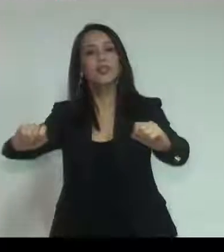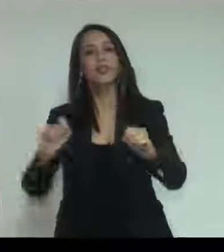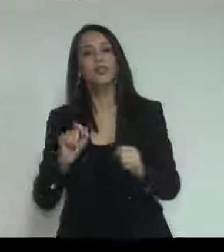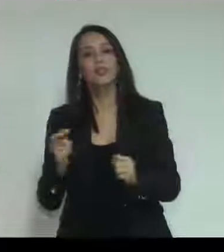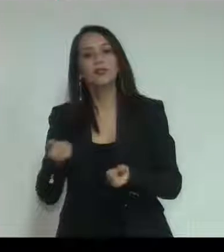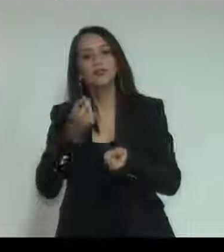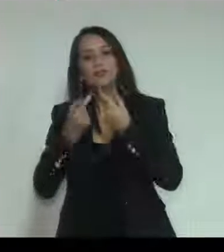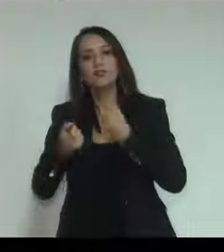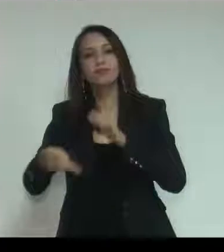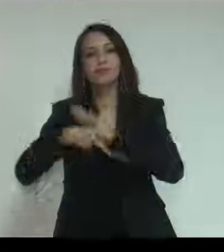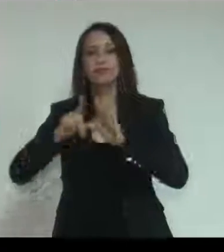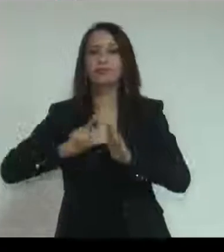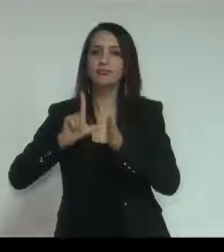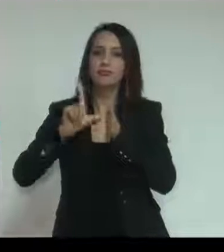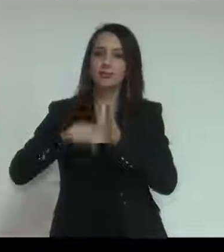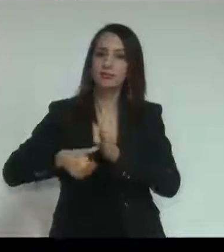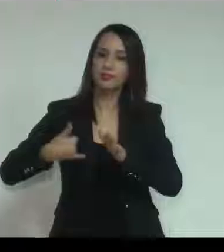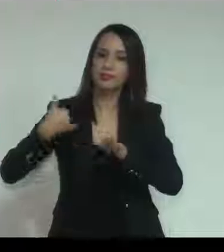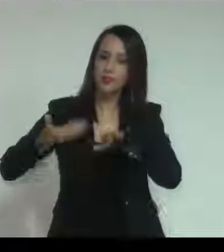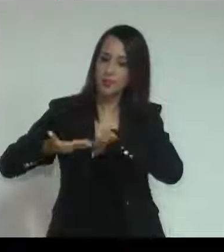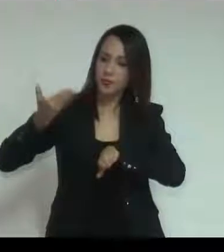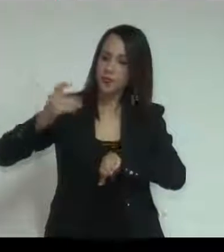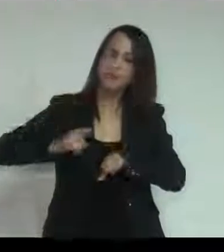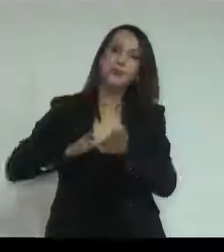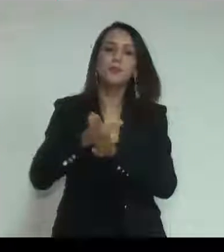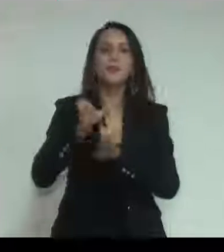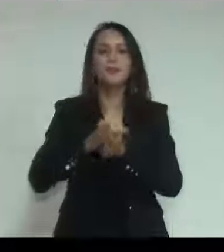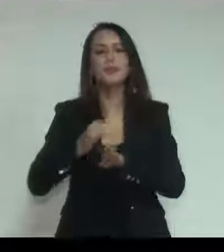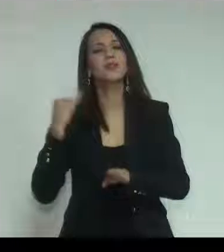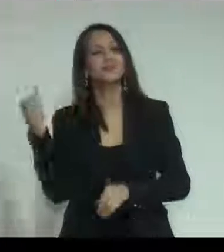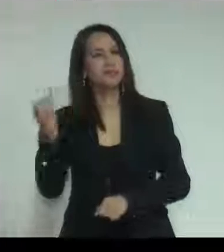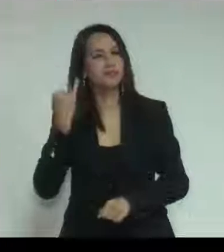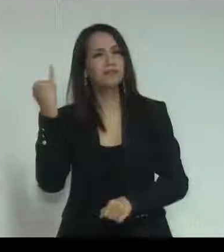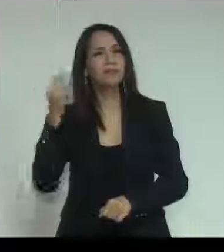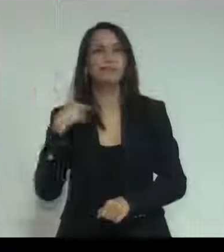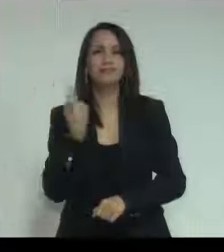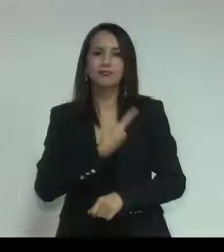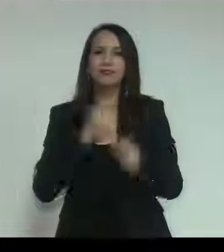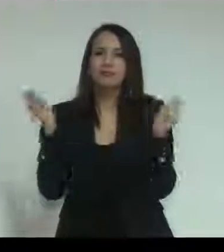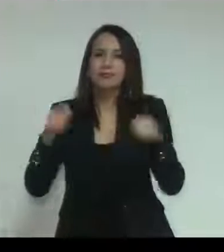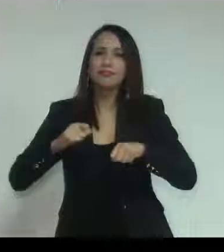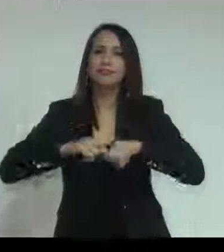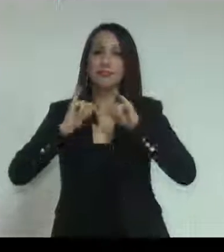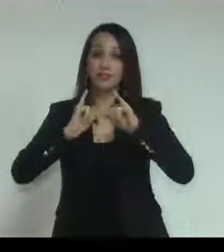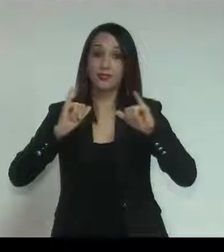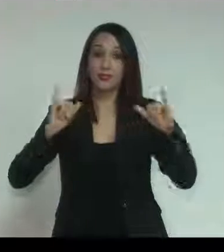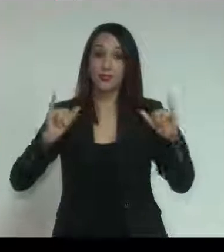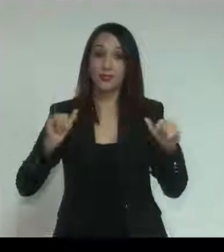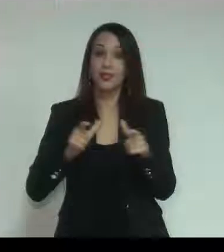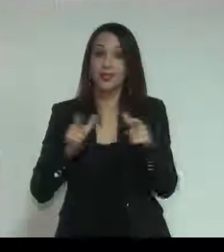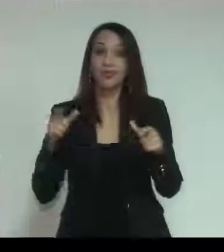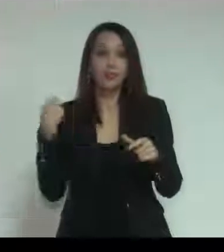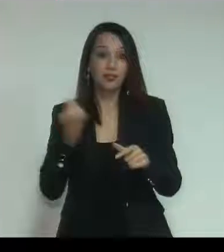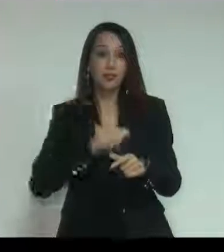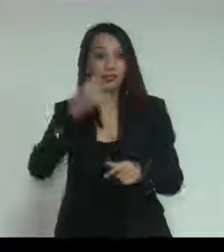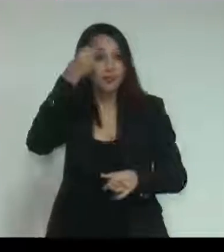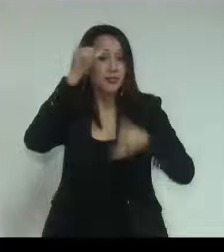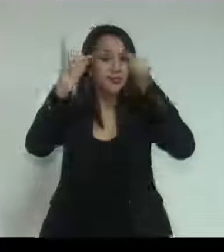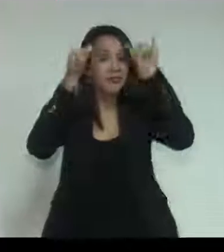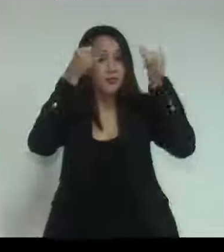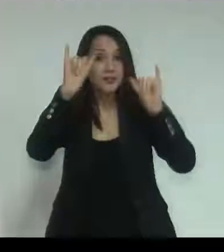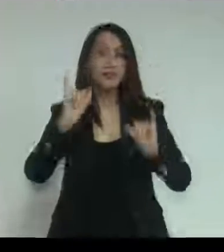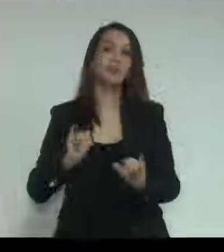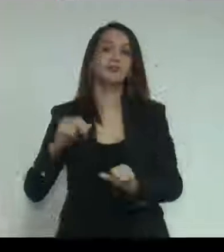pós-menopausa. São orientações importantes para que nós divulguemos, não é, e aumentemos a prevenção. E os últimos, que são os